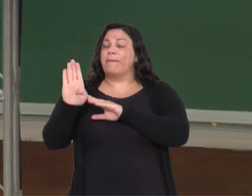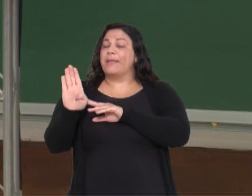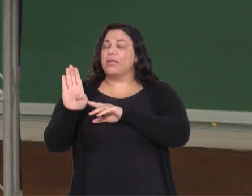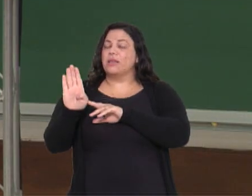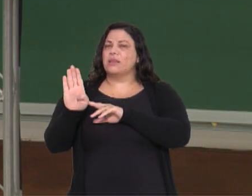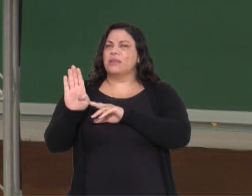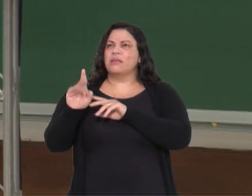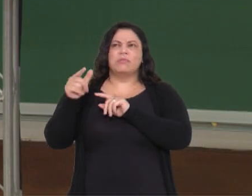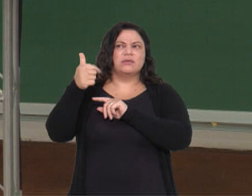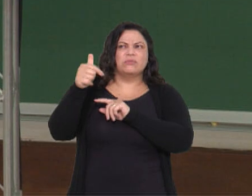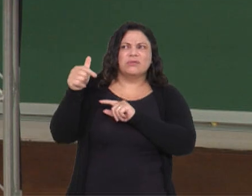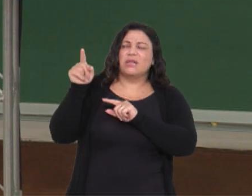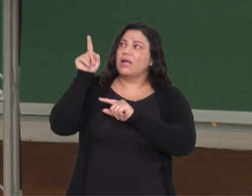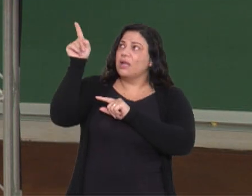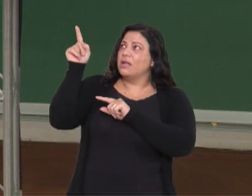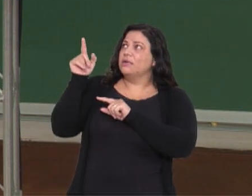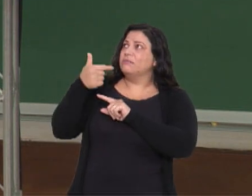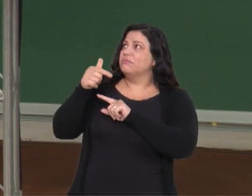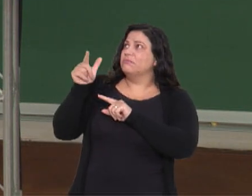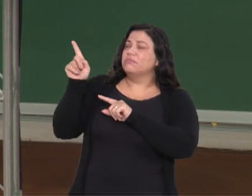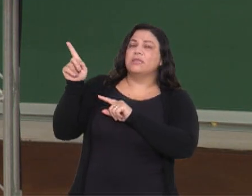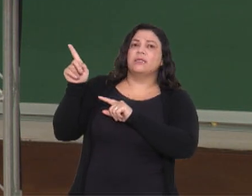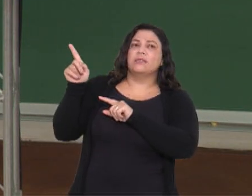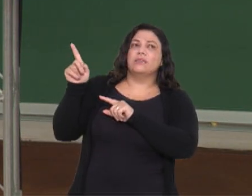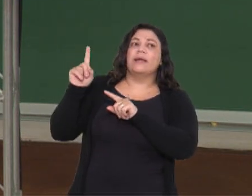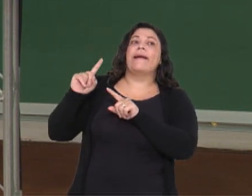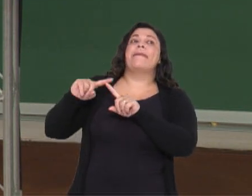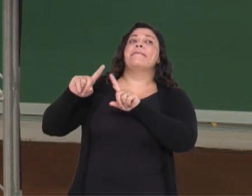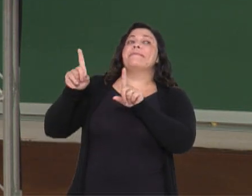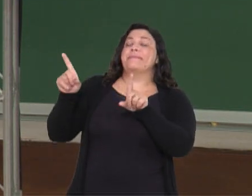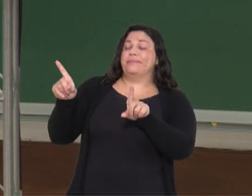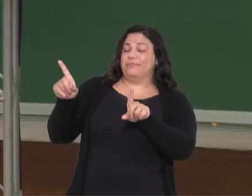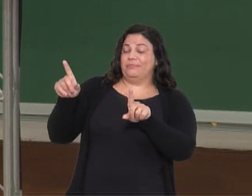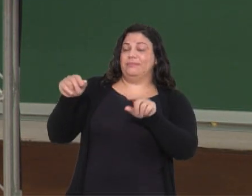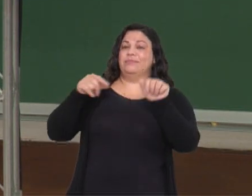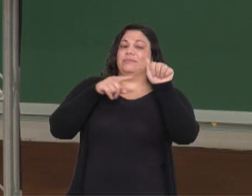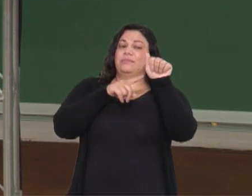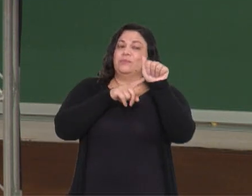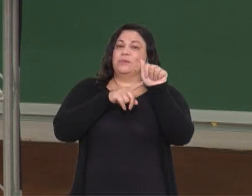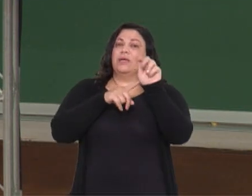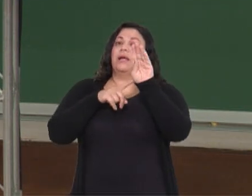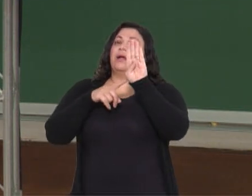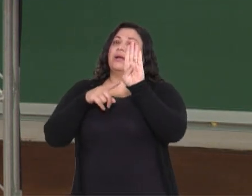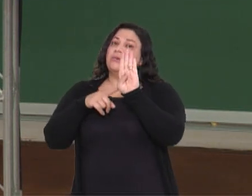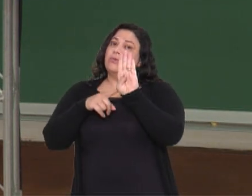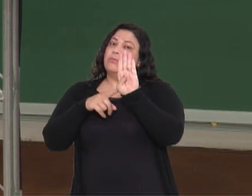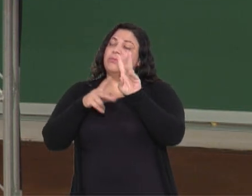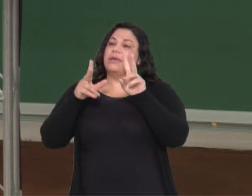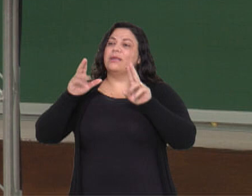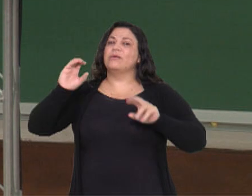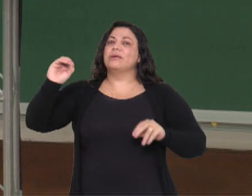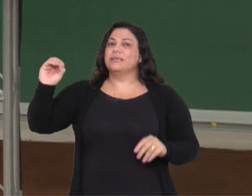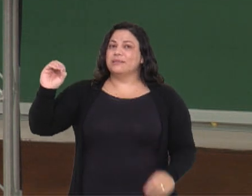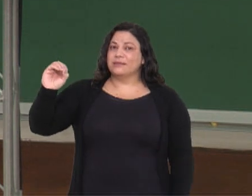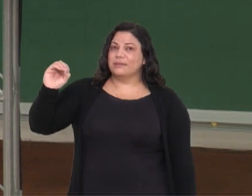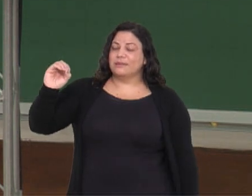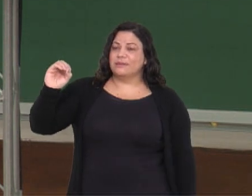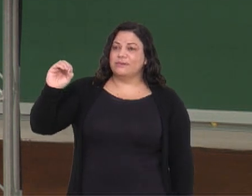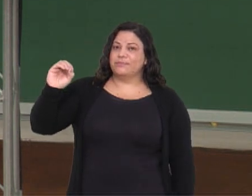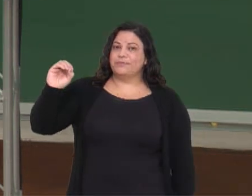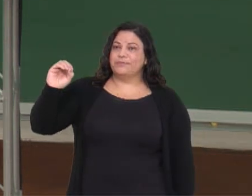eles não existam. Eles existem. Nesse caso, o A e o B se equivalem a zero. Logo, o centro